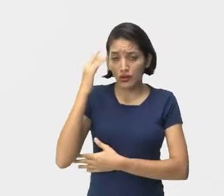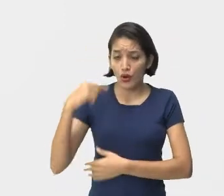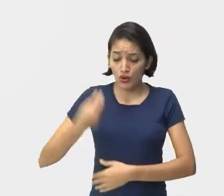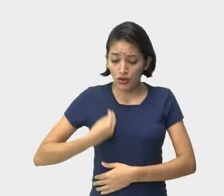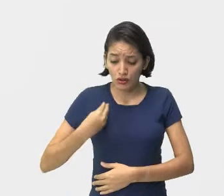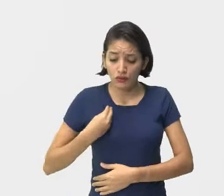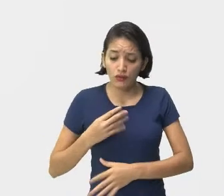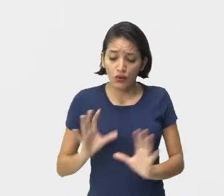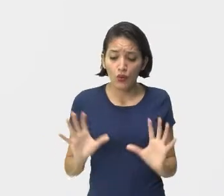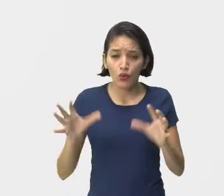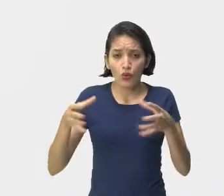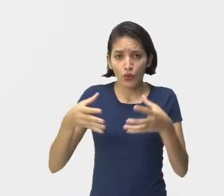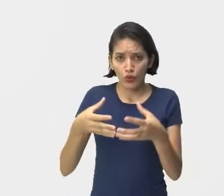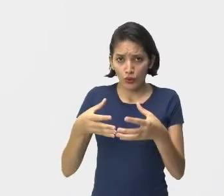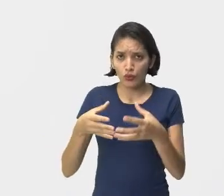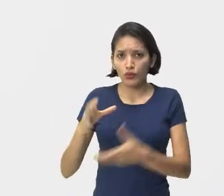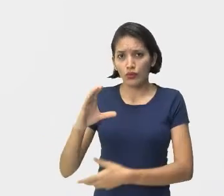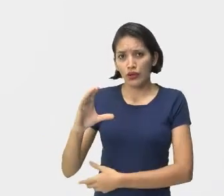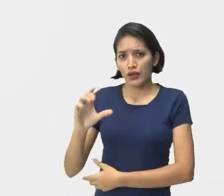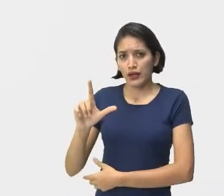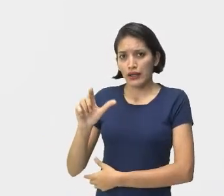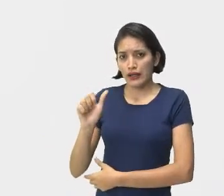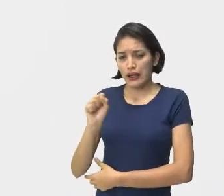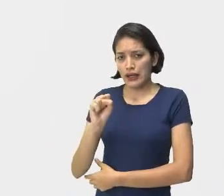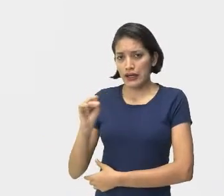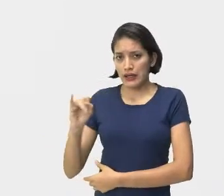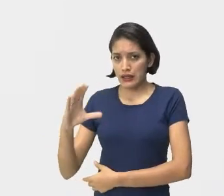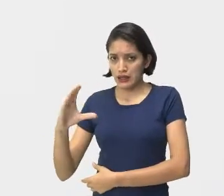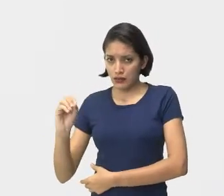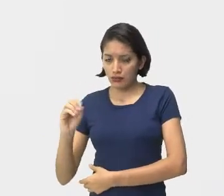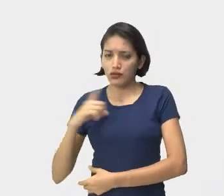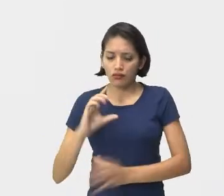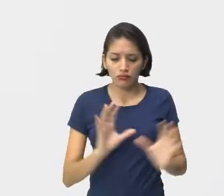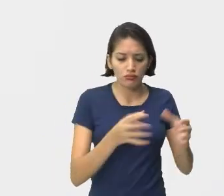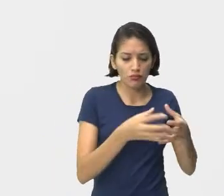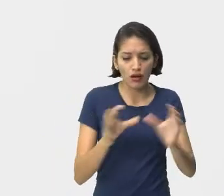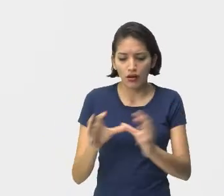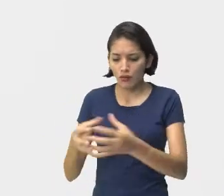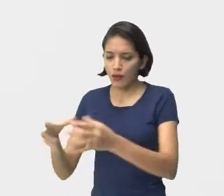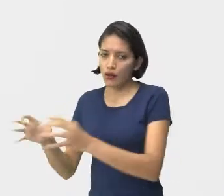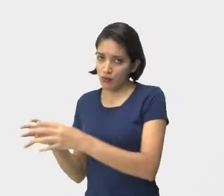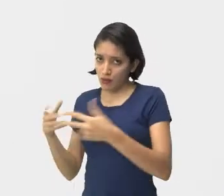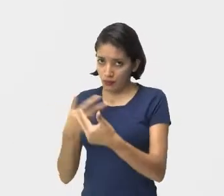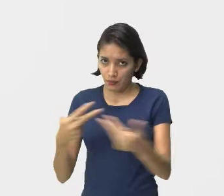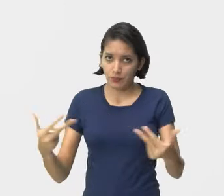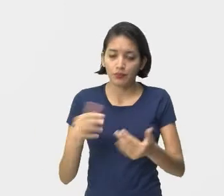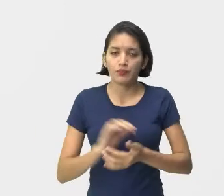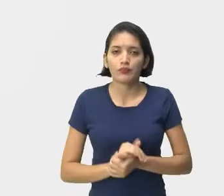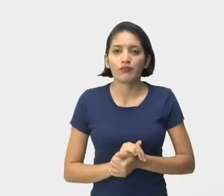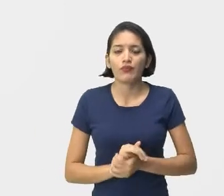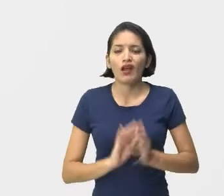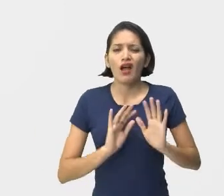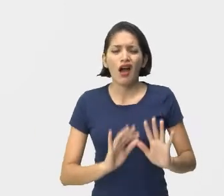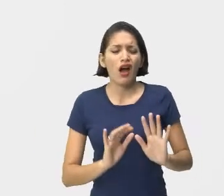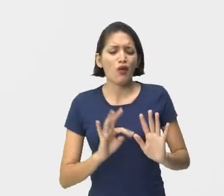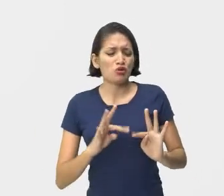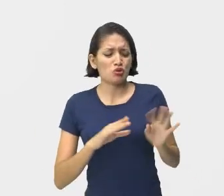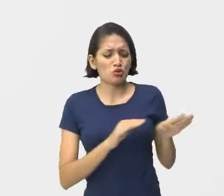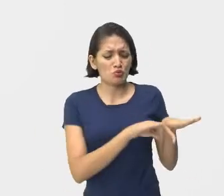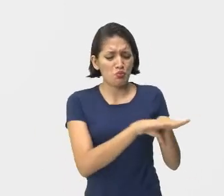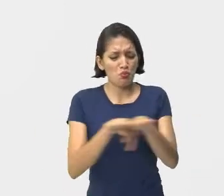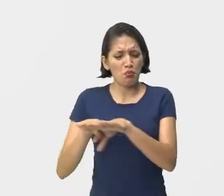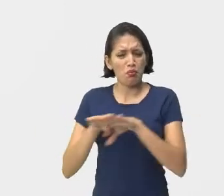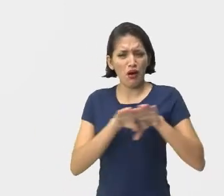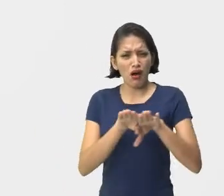sociedade de classe, não é isso? Uma classe sociais. As classes estão aí. Ah, mas não existe, todo mundo é